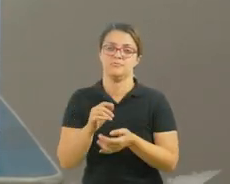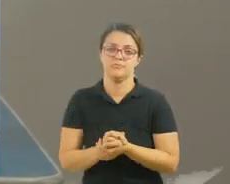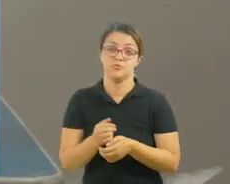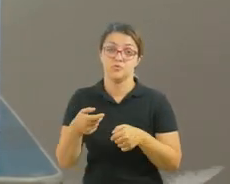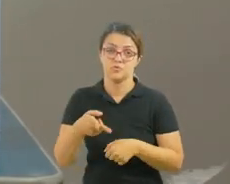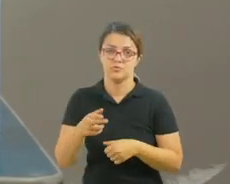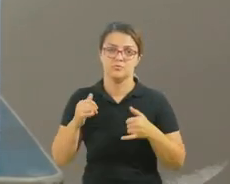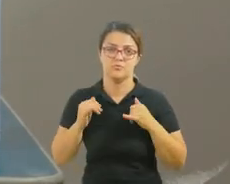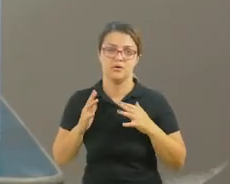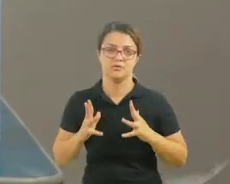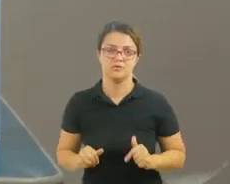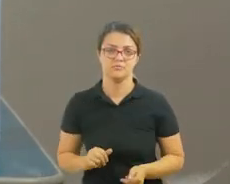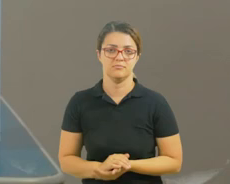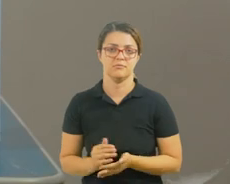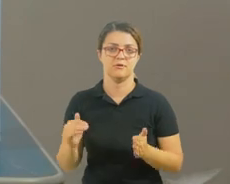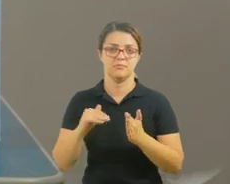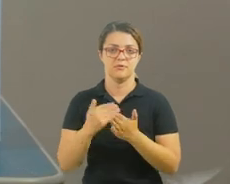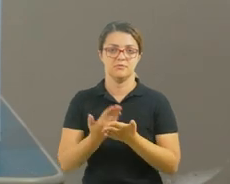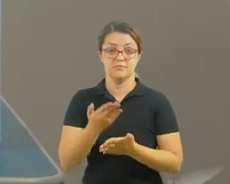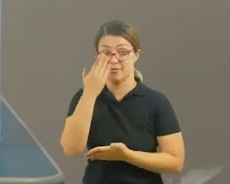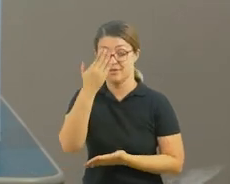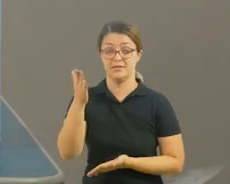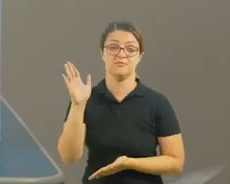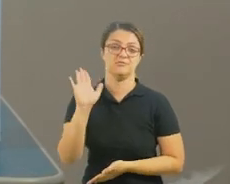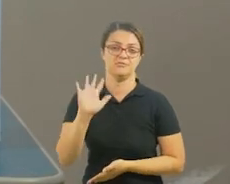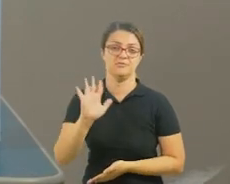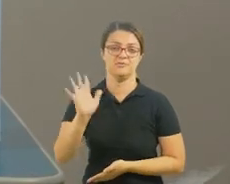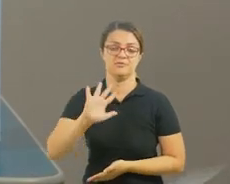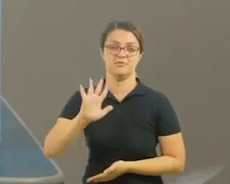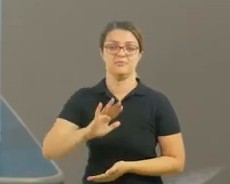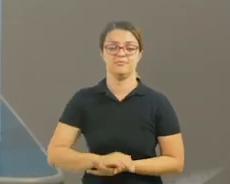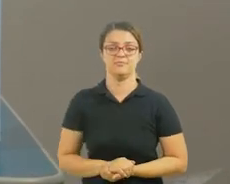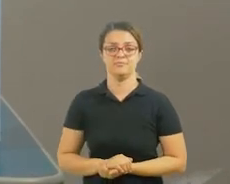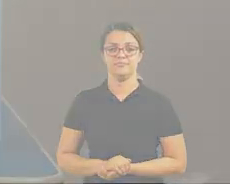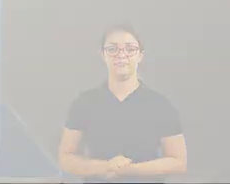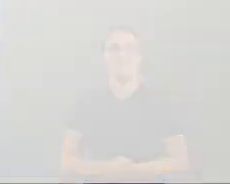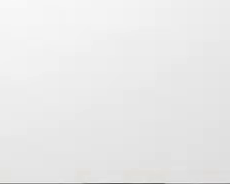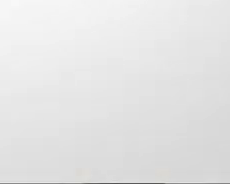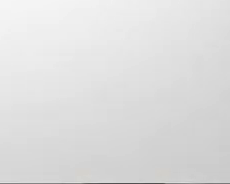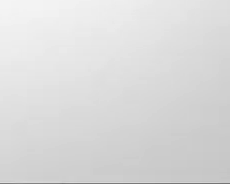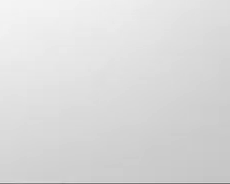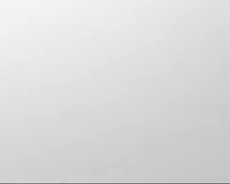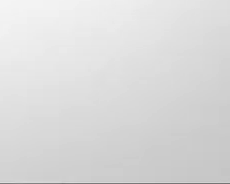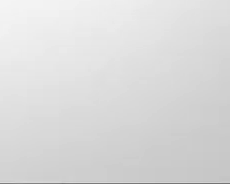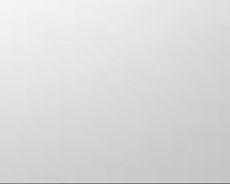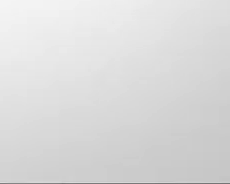Mantenham a higiene. Até a próxima. Obrigada. Tchau.